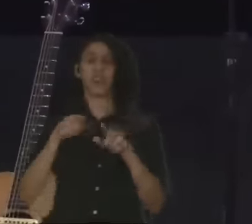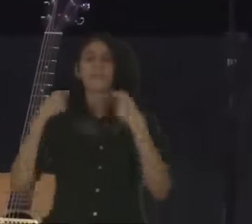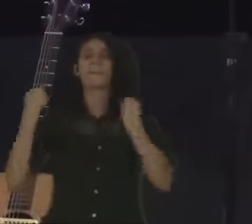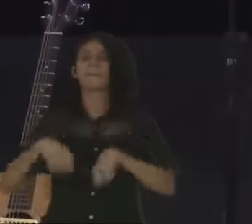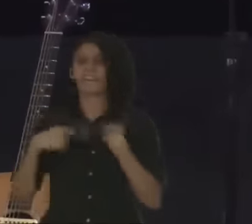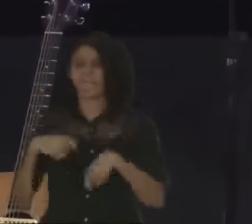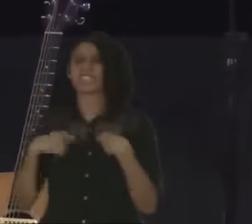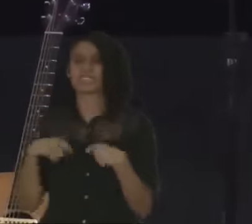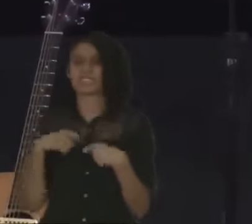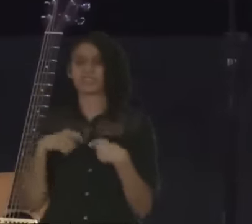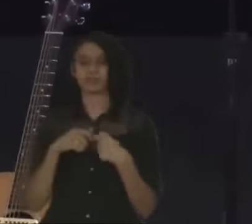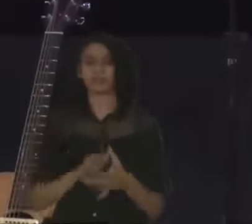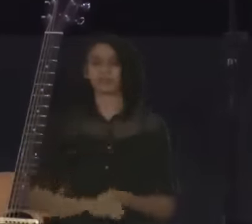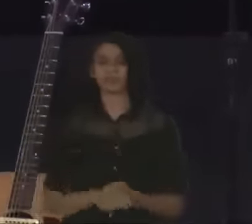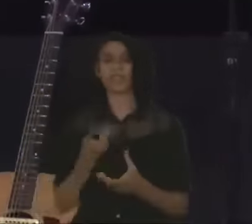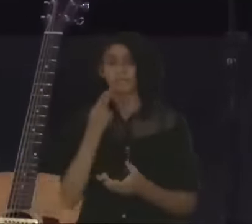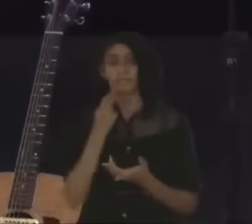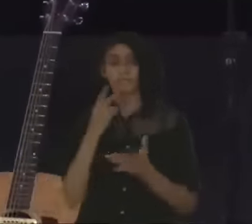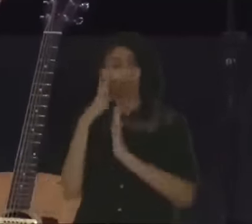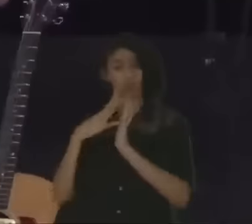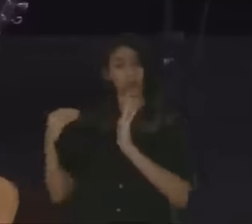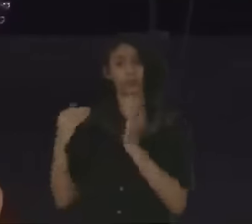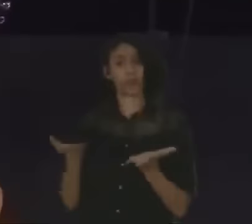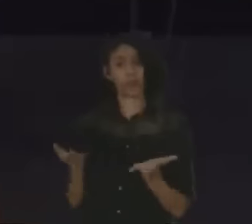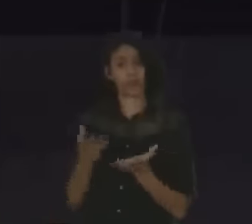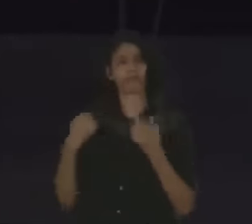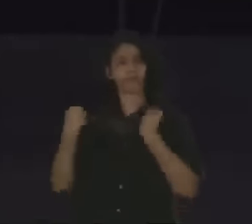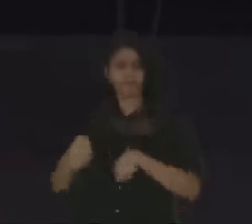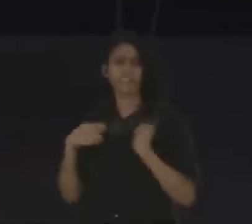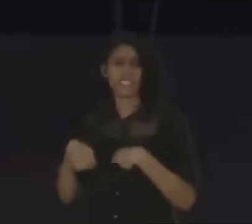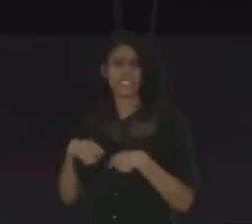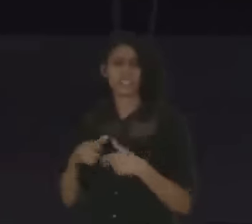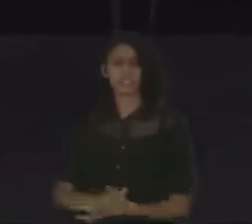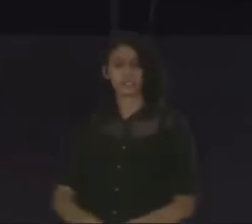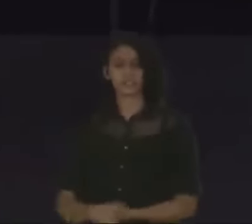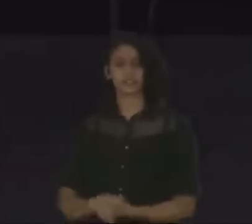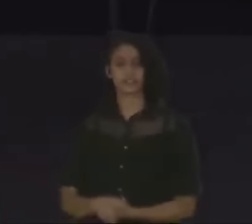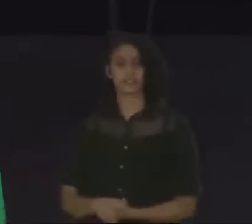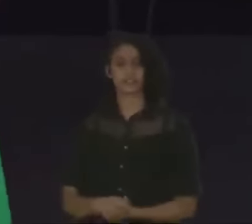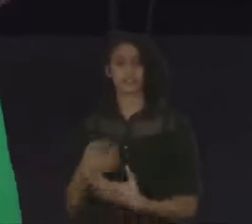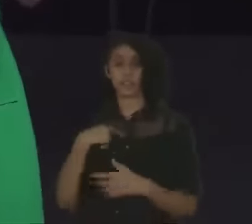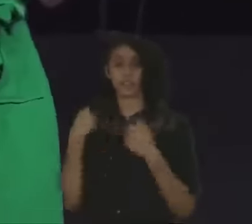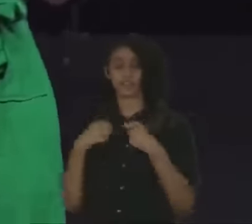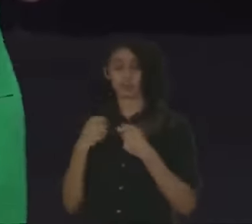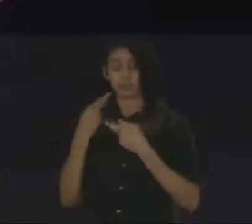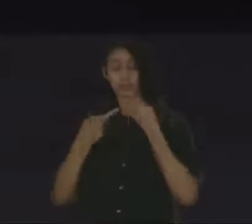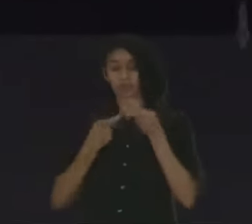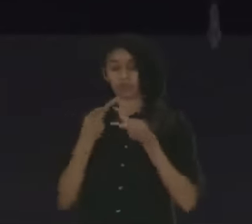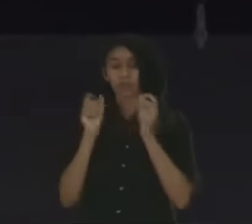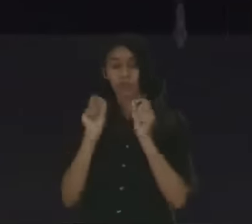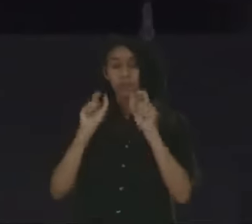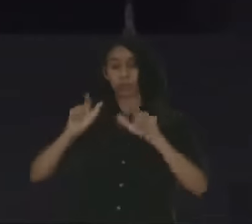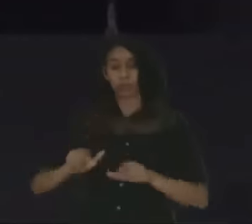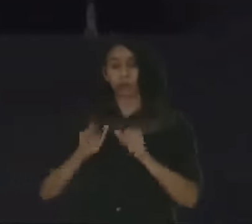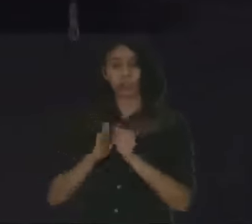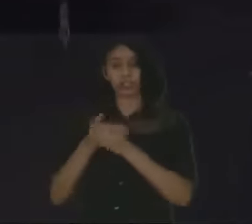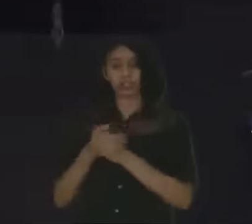fala comigo necessidade Gente esse é um ponto muito importante que eu preciso falar para você Lugar Secreto Não é